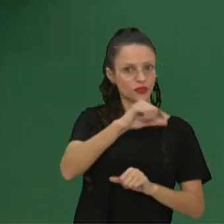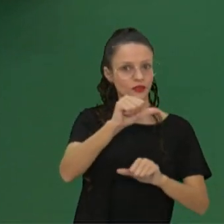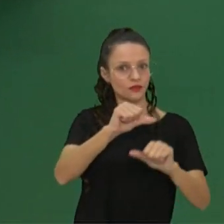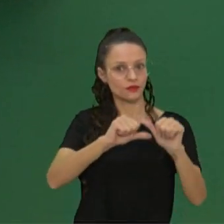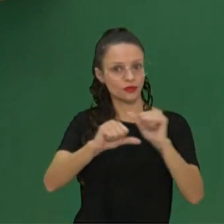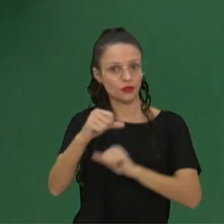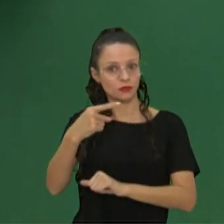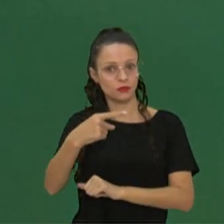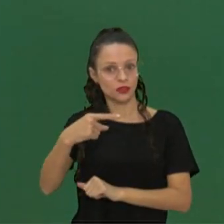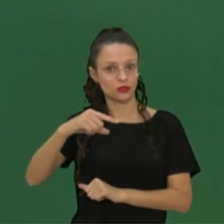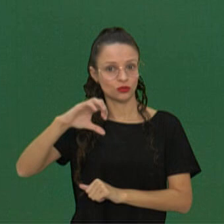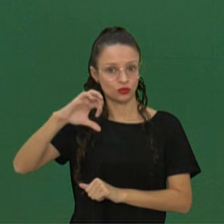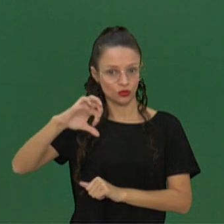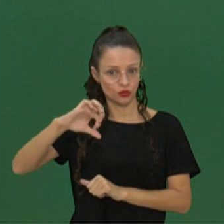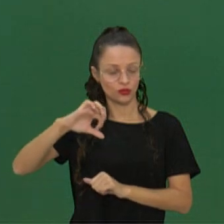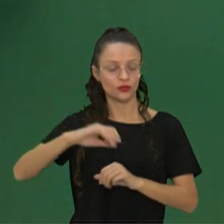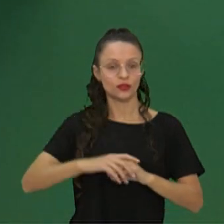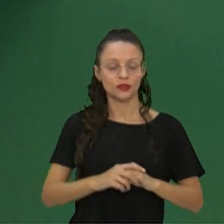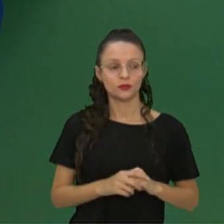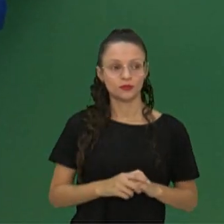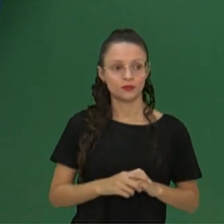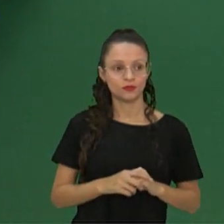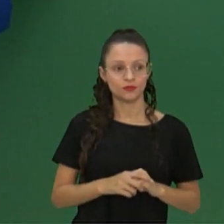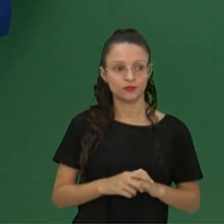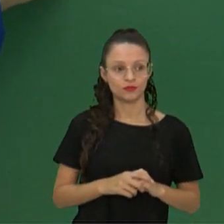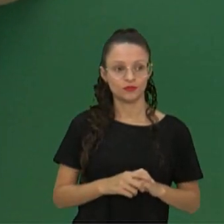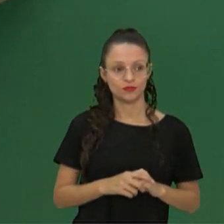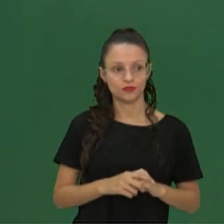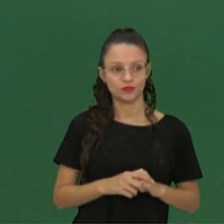Menos 9.